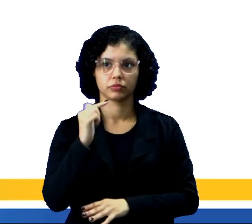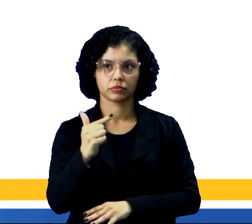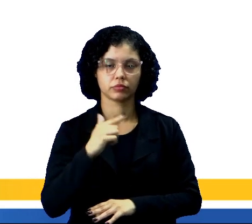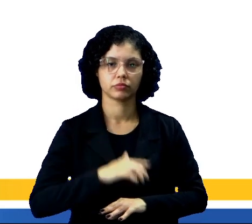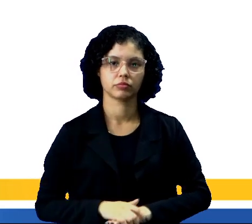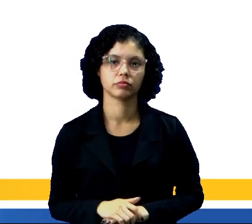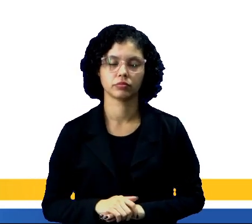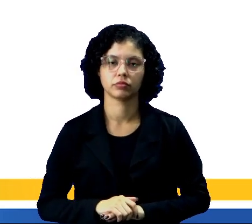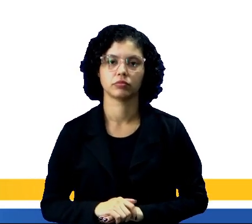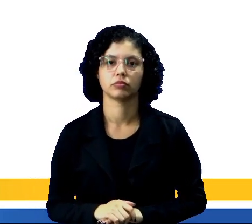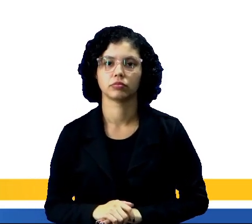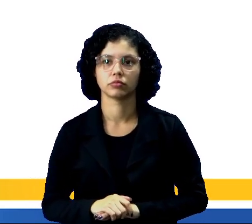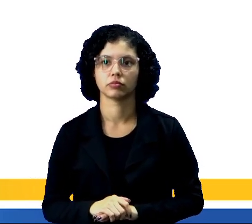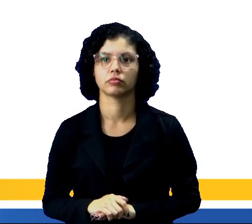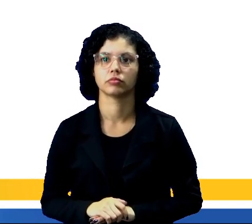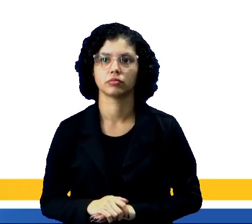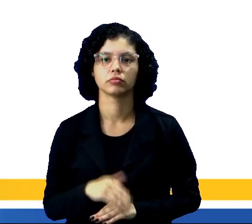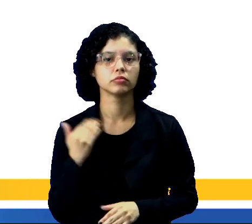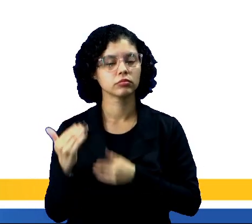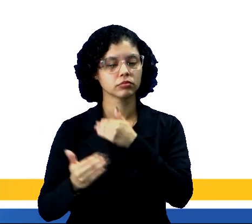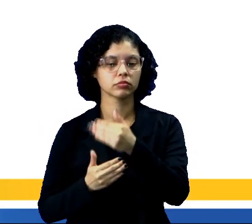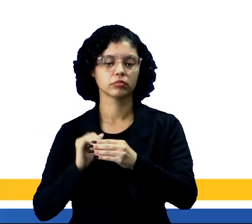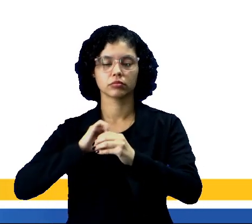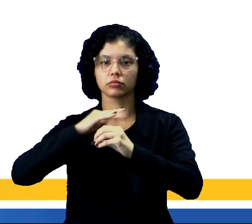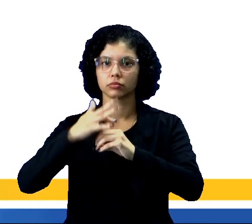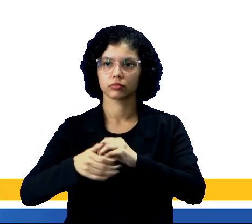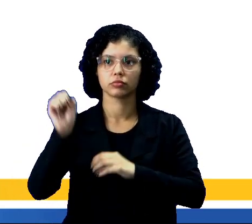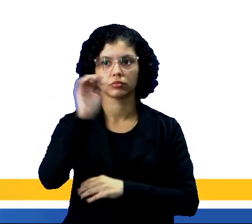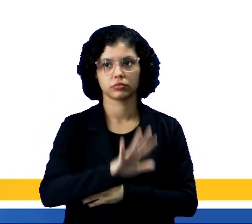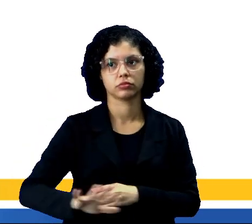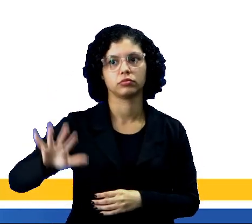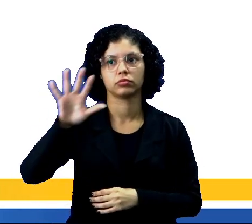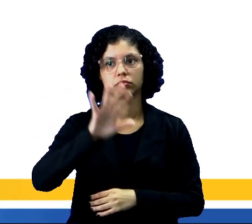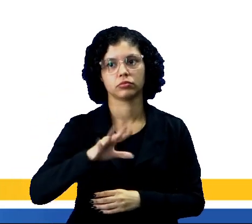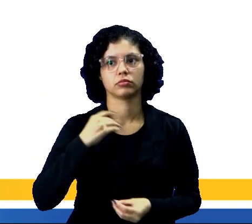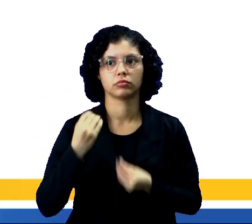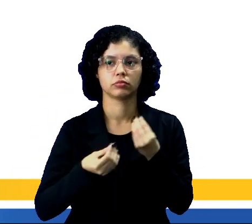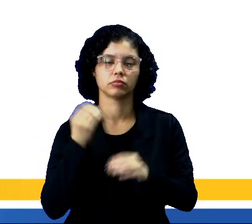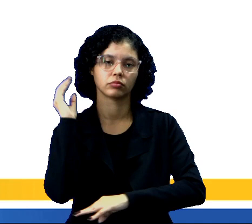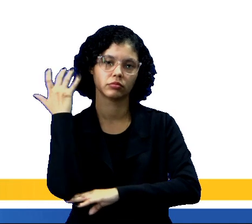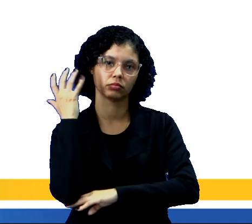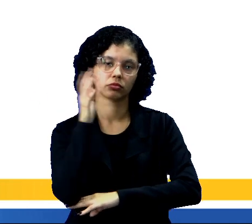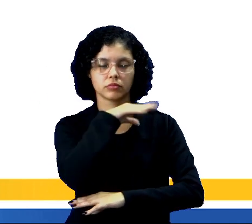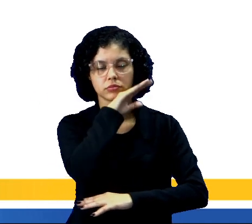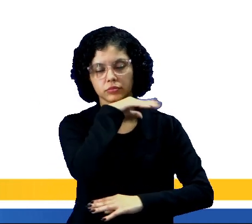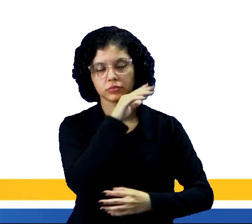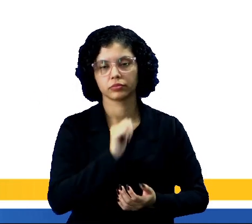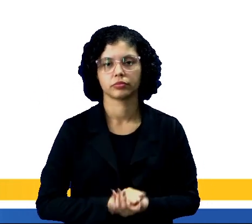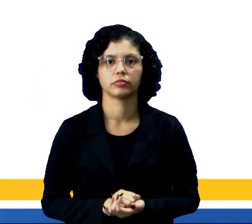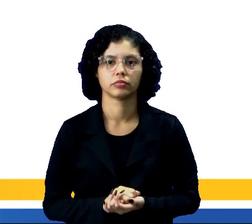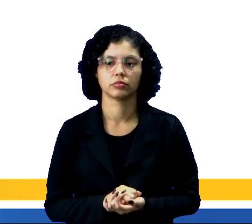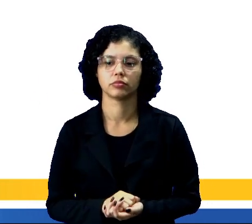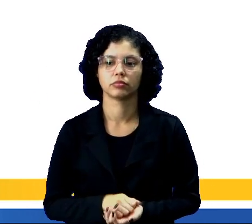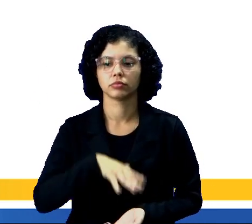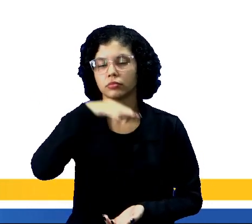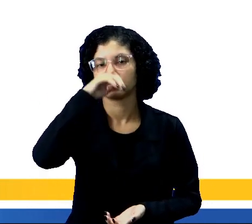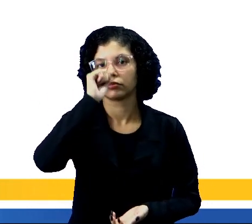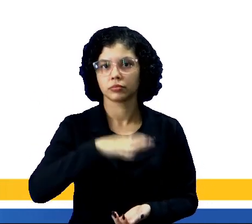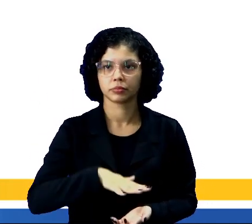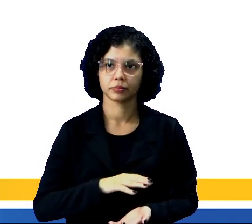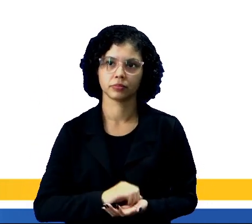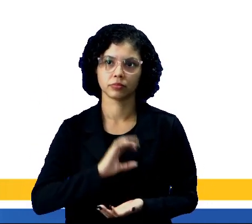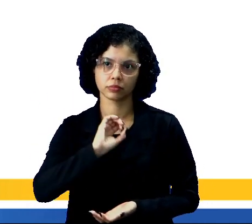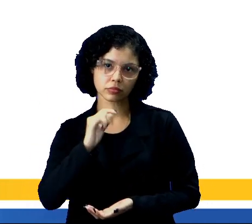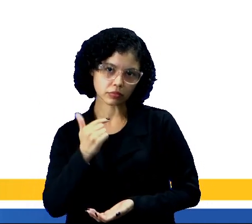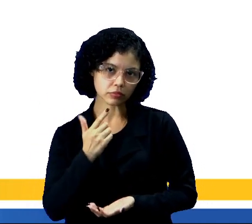oxigênio. E esse oxigênio ele roda então a atmosfera inteira, serve tanto para plantas como os animais, eles respiram o